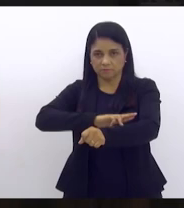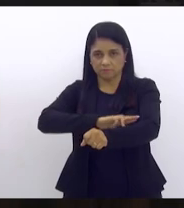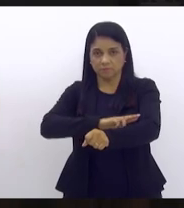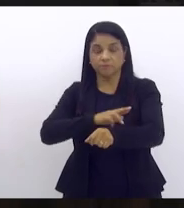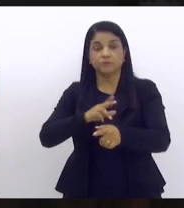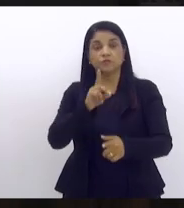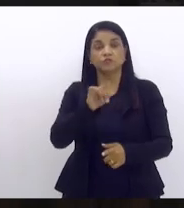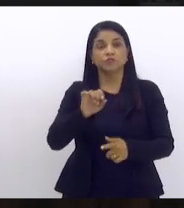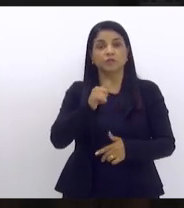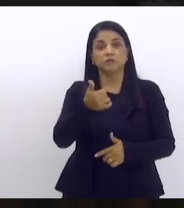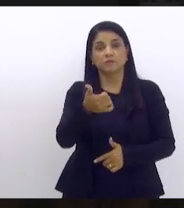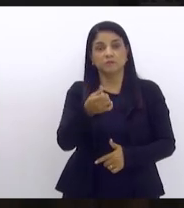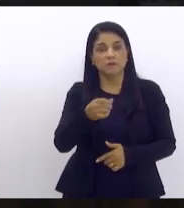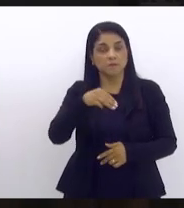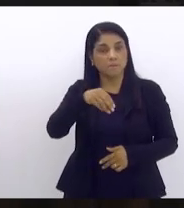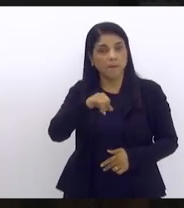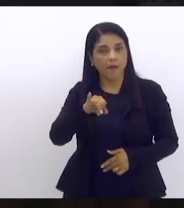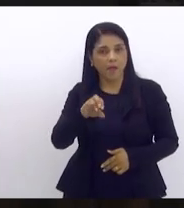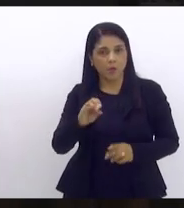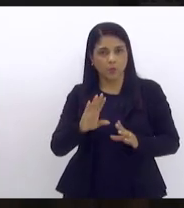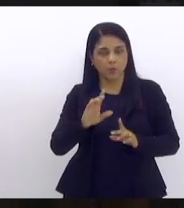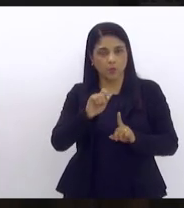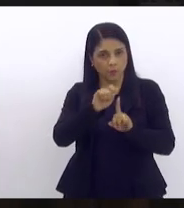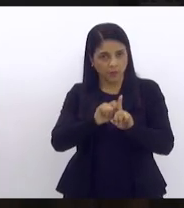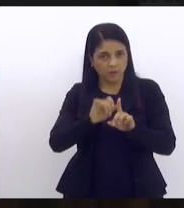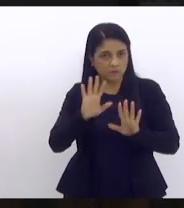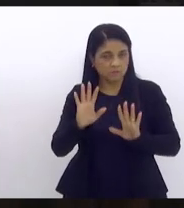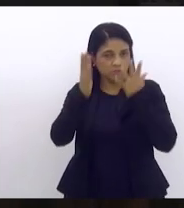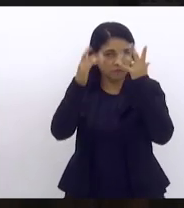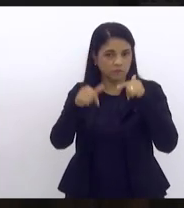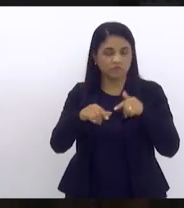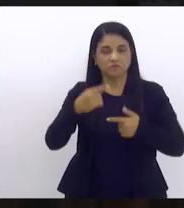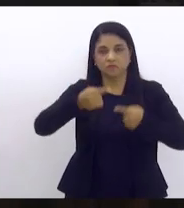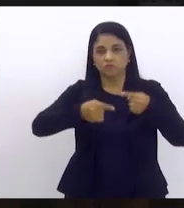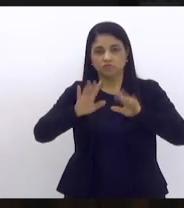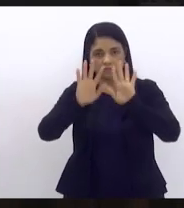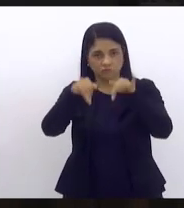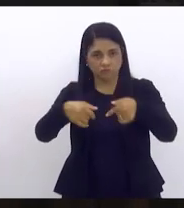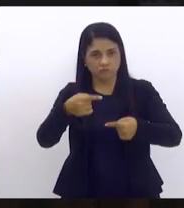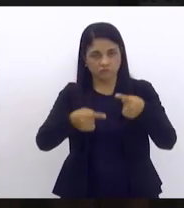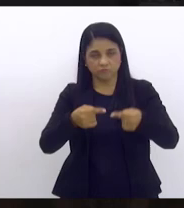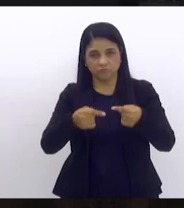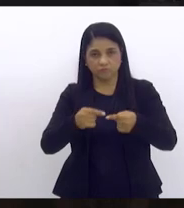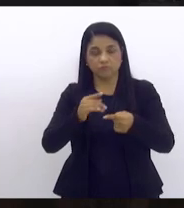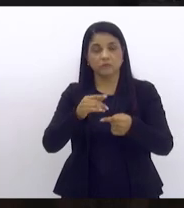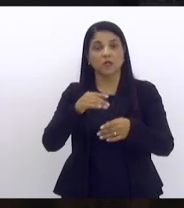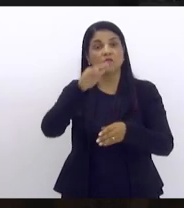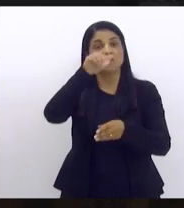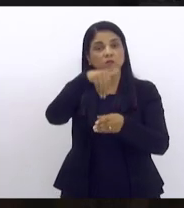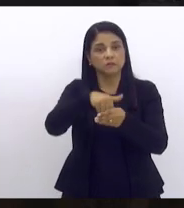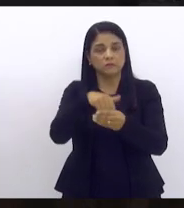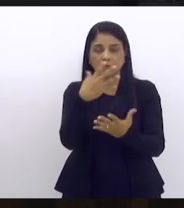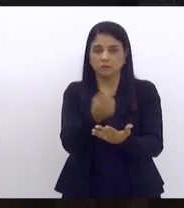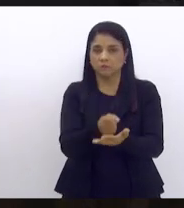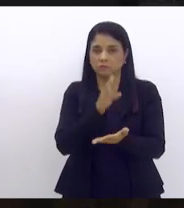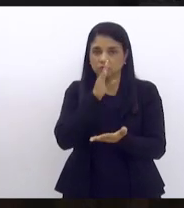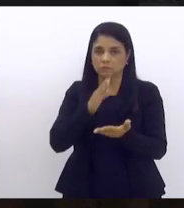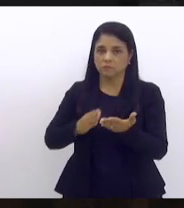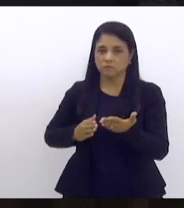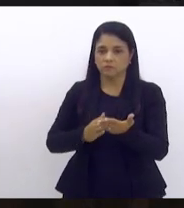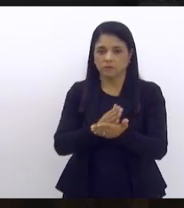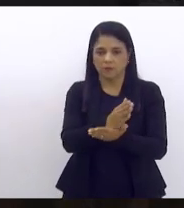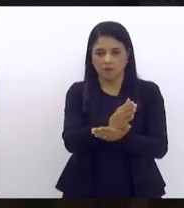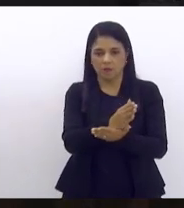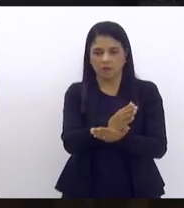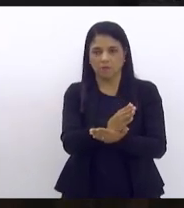no dia 16 de maio. Em discussão, não havendo quem queira discutir, encerrada a discussão. Em votação, os senhores que aprovam permaneçam como